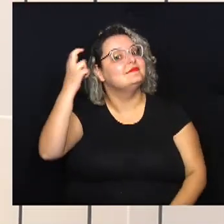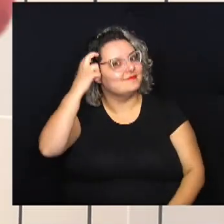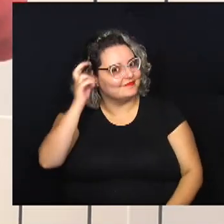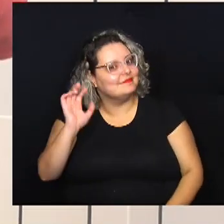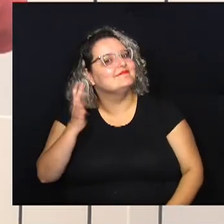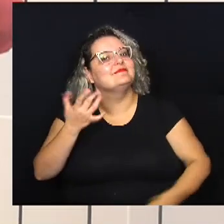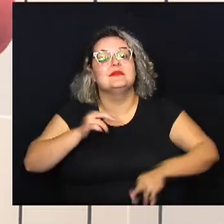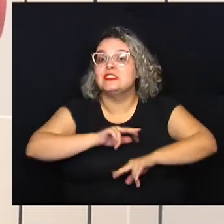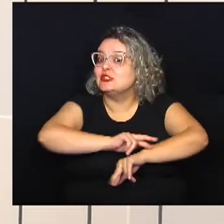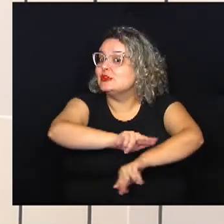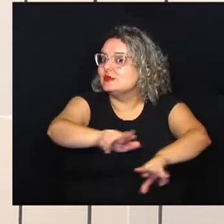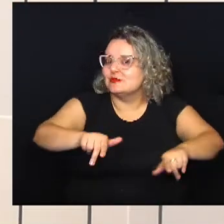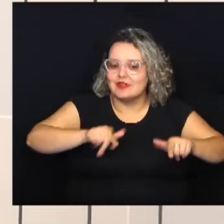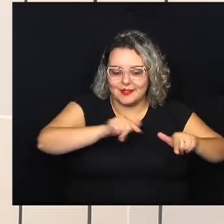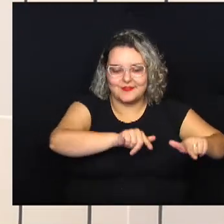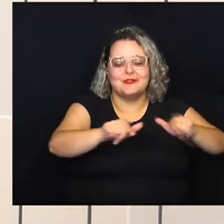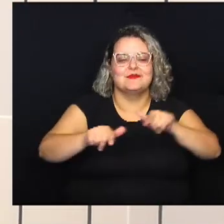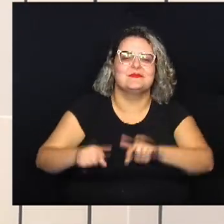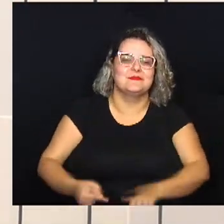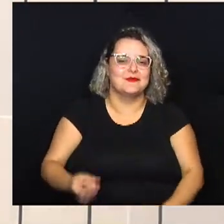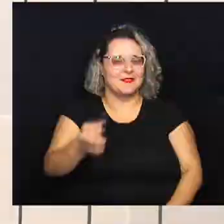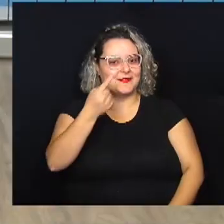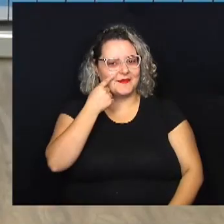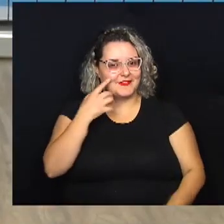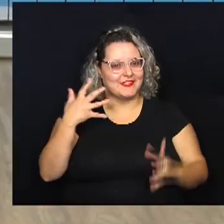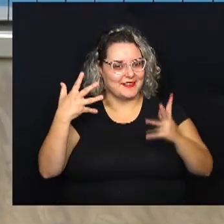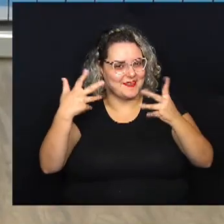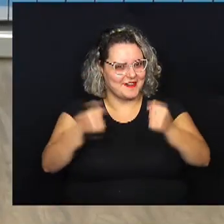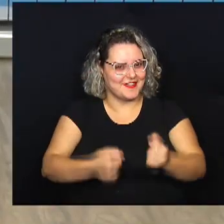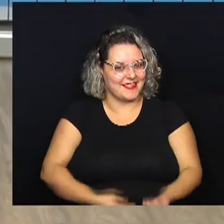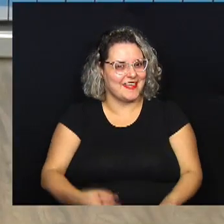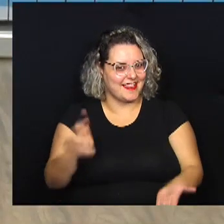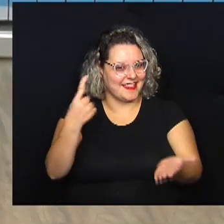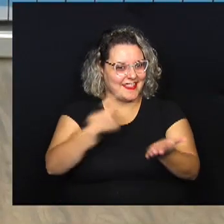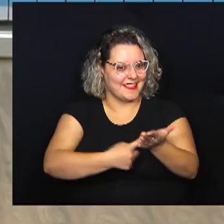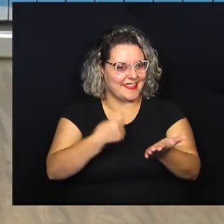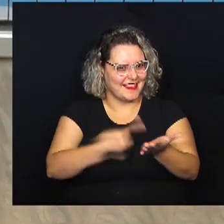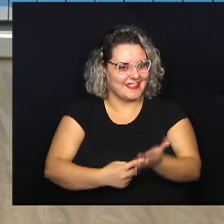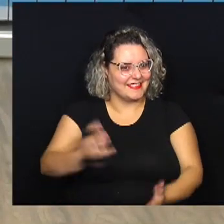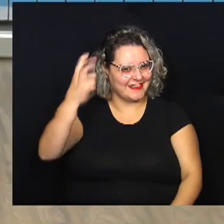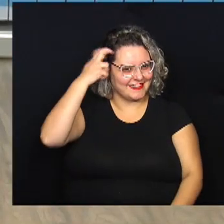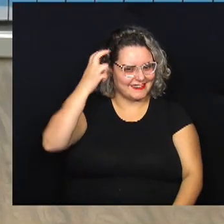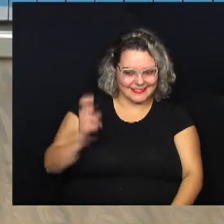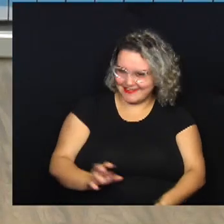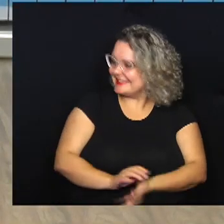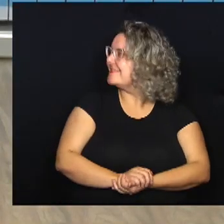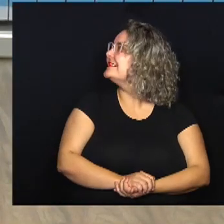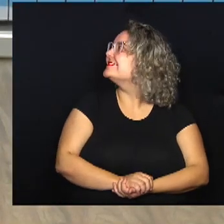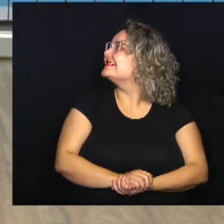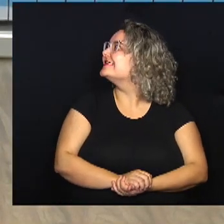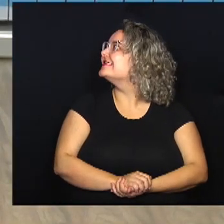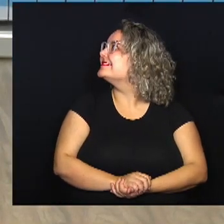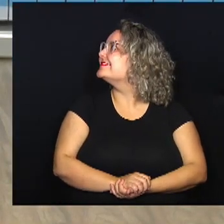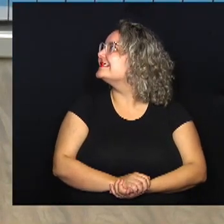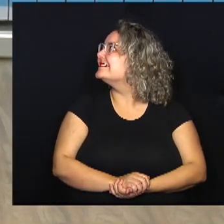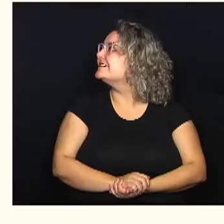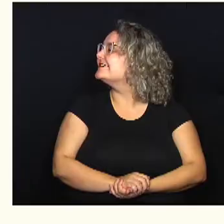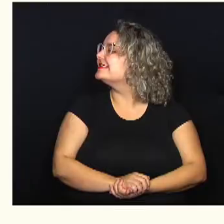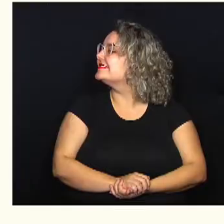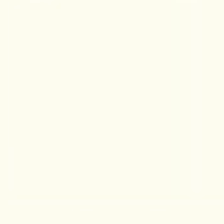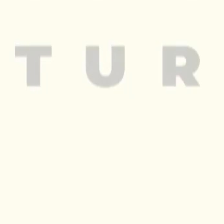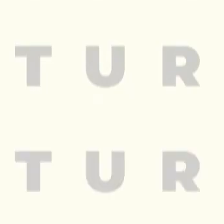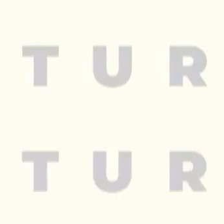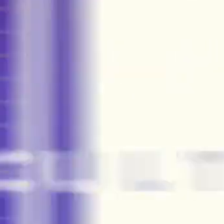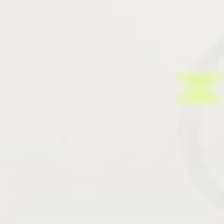em todos os cantos e você confere tudo a partir de agora, ó, na nossa agenda cultural.